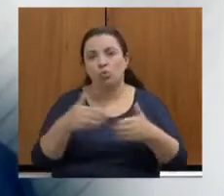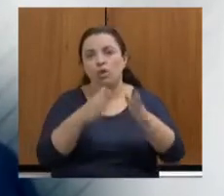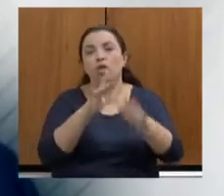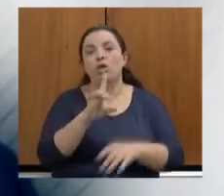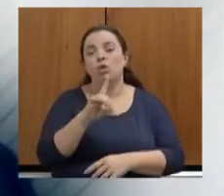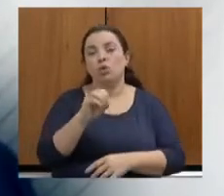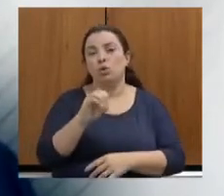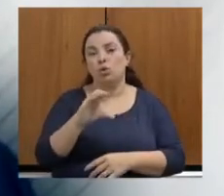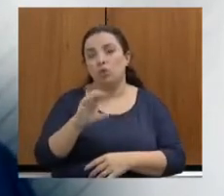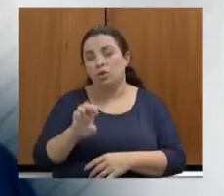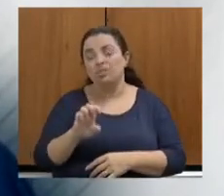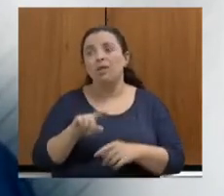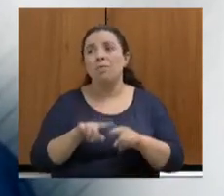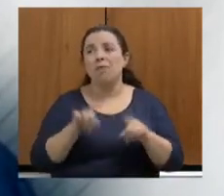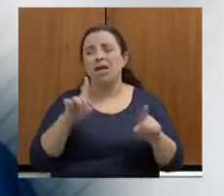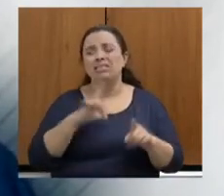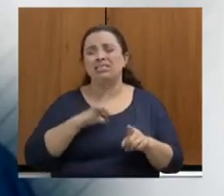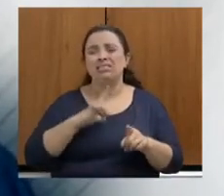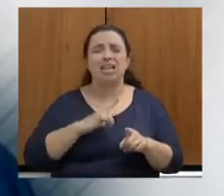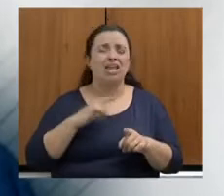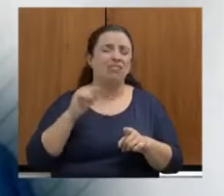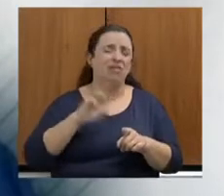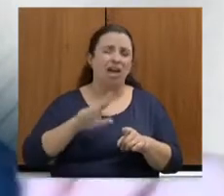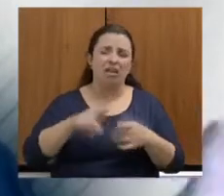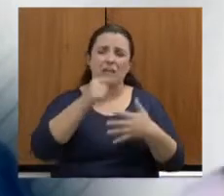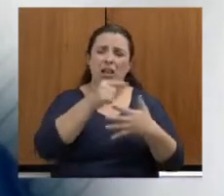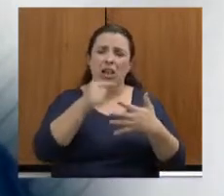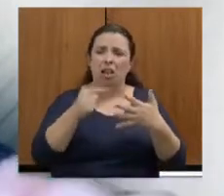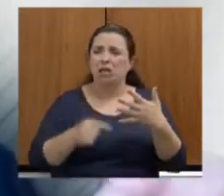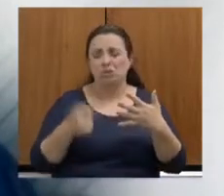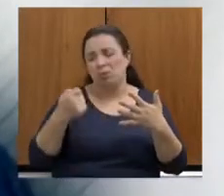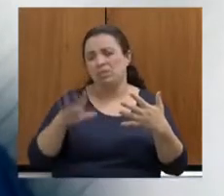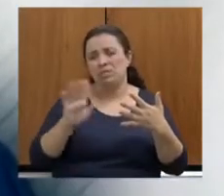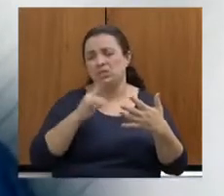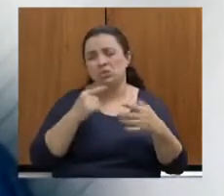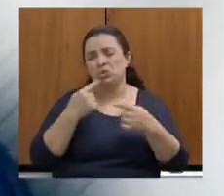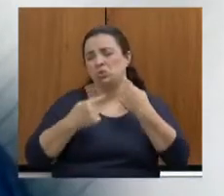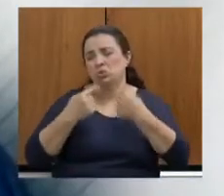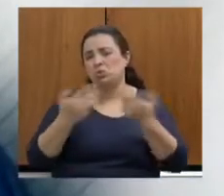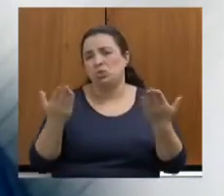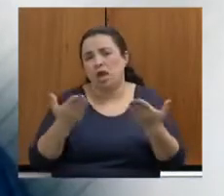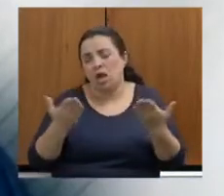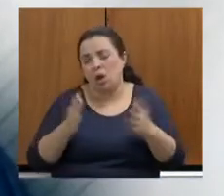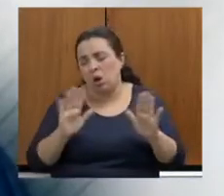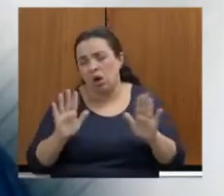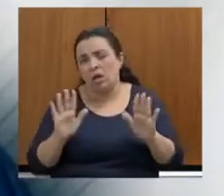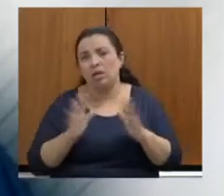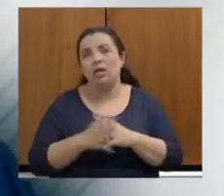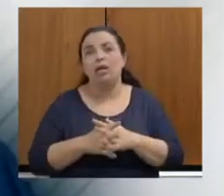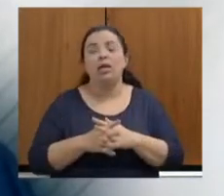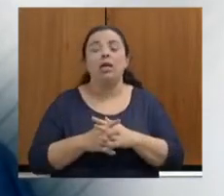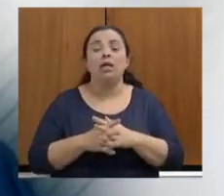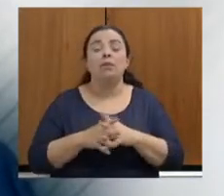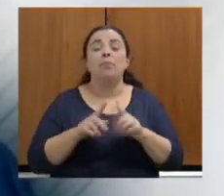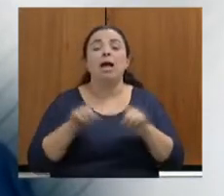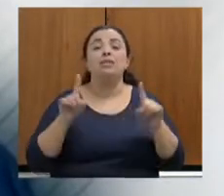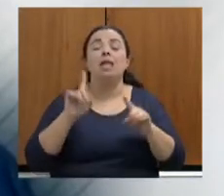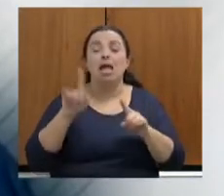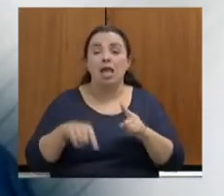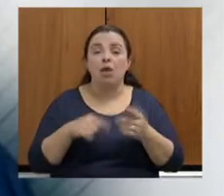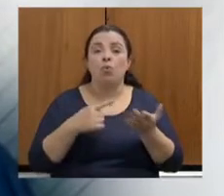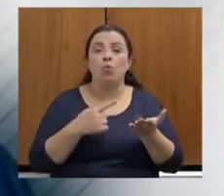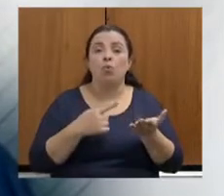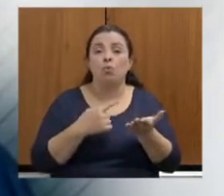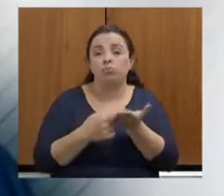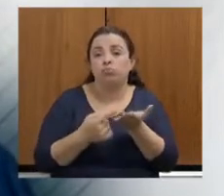talvez não vale a pena é discutir nesse momento né Não tô mais diretamente afetada a situação é um acordo que